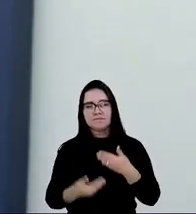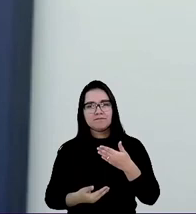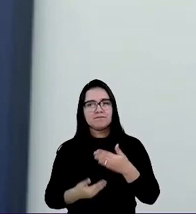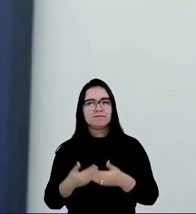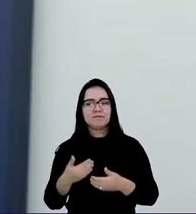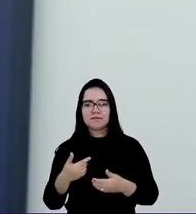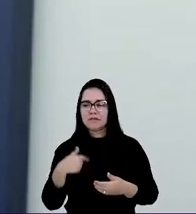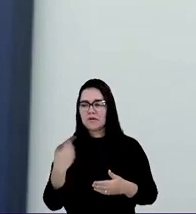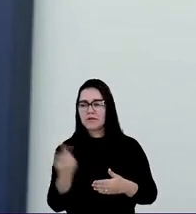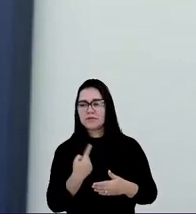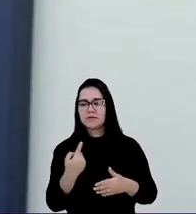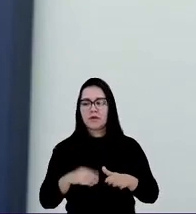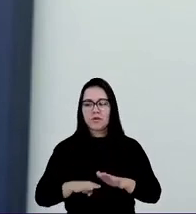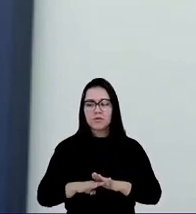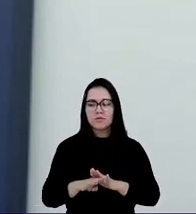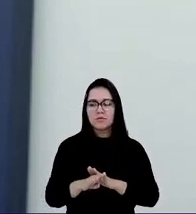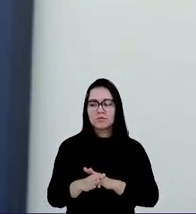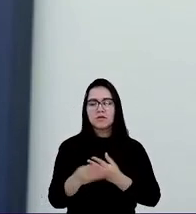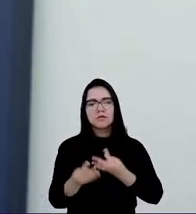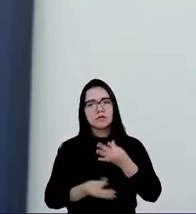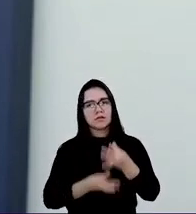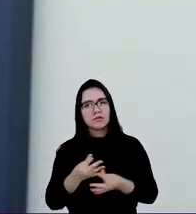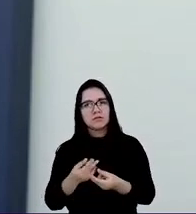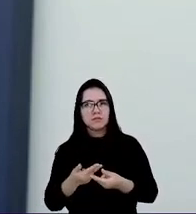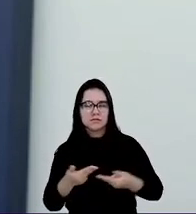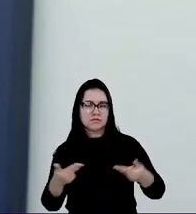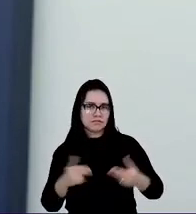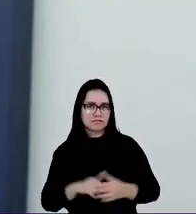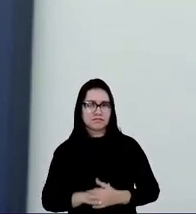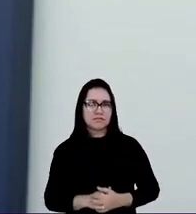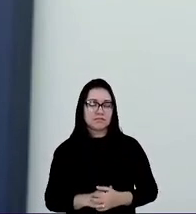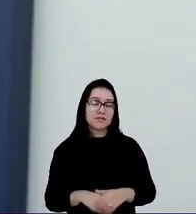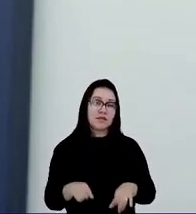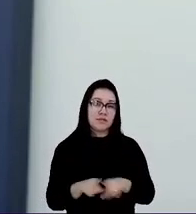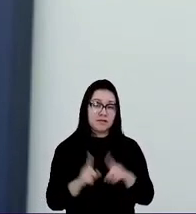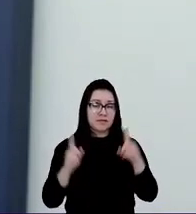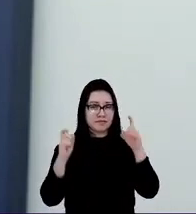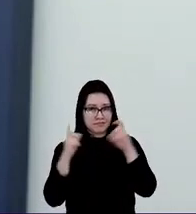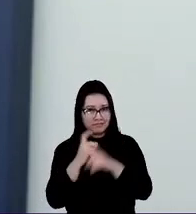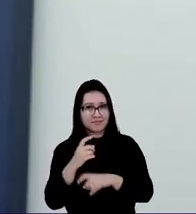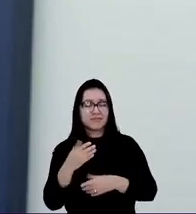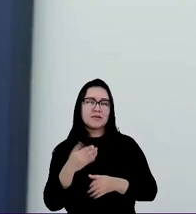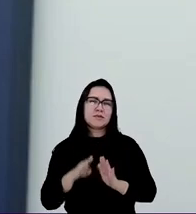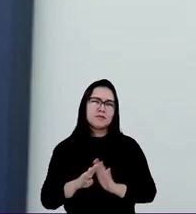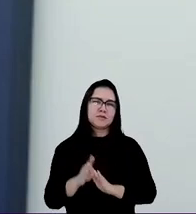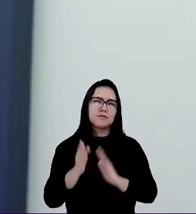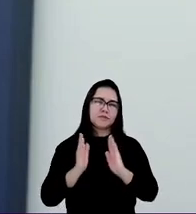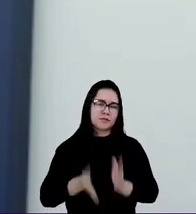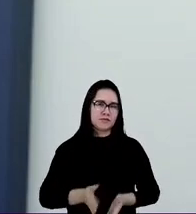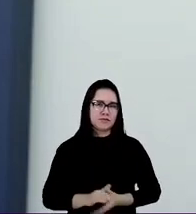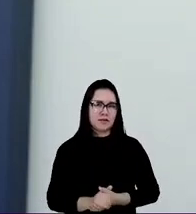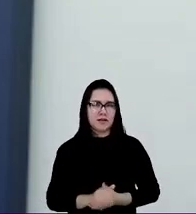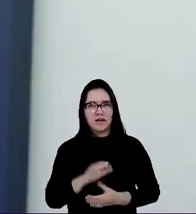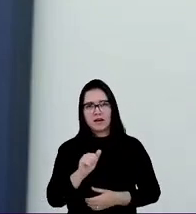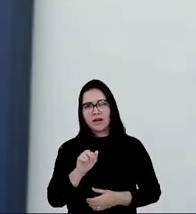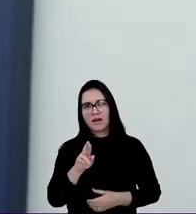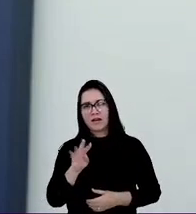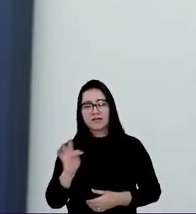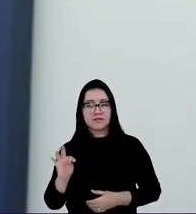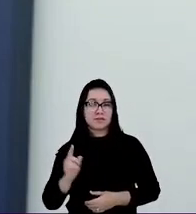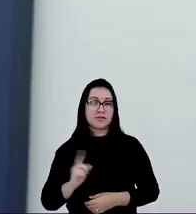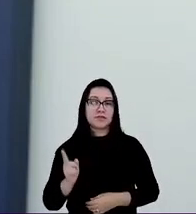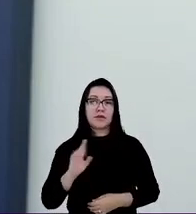acostumados com terapias pontes, nós estamos acostumados com complicações, não com as complicações do CAR-T, mas com complicações